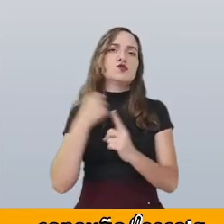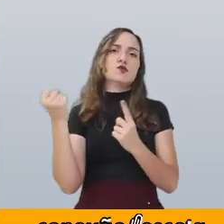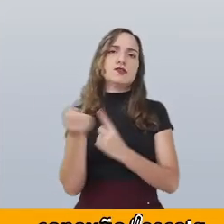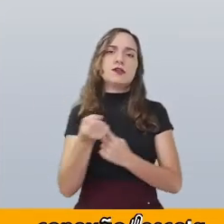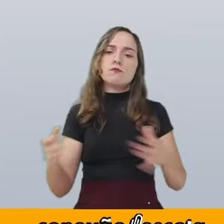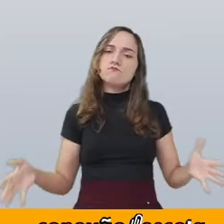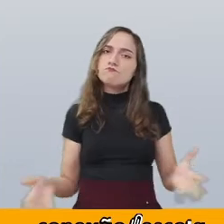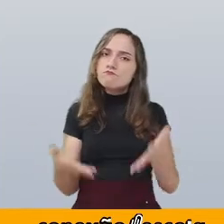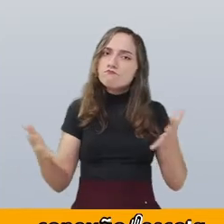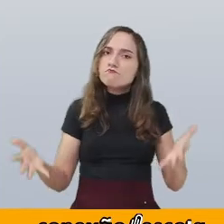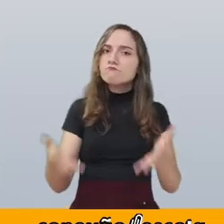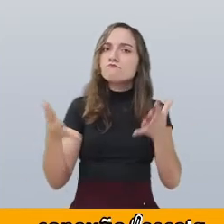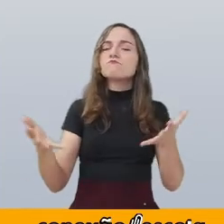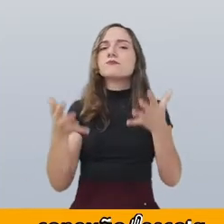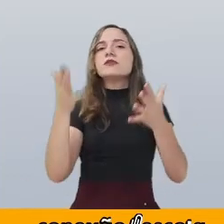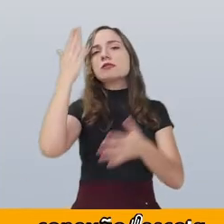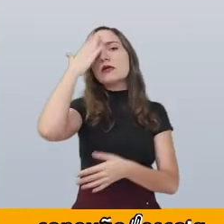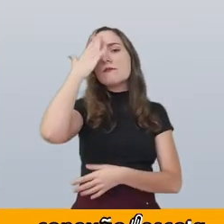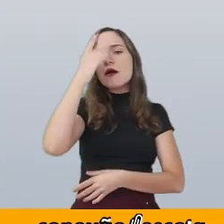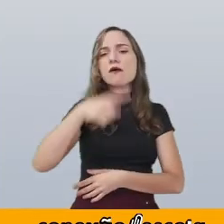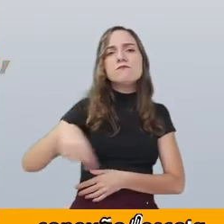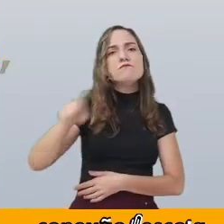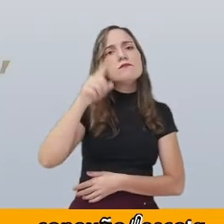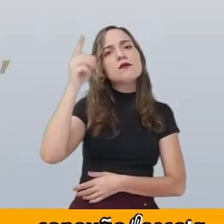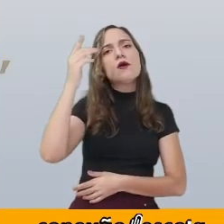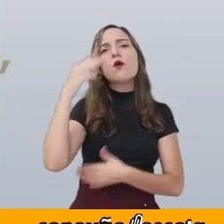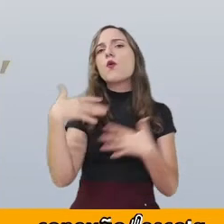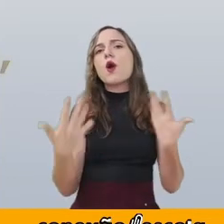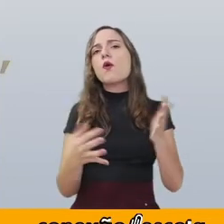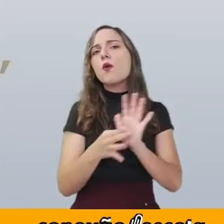que é formadora de opinião.